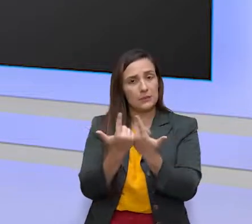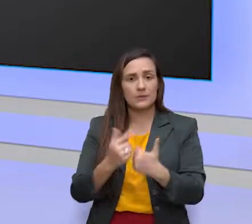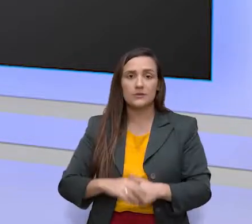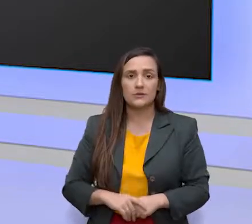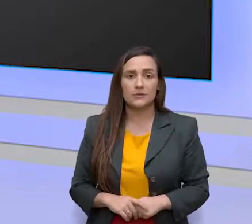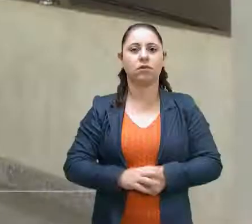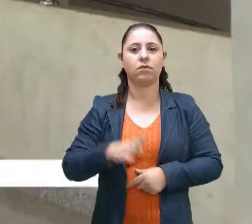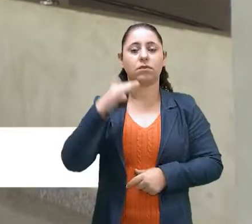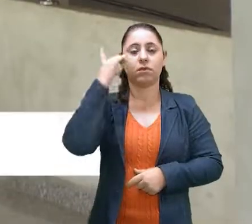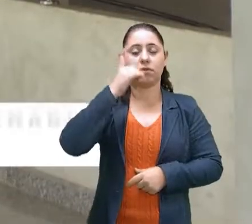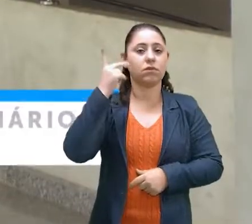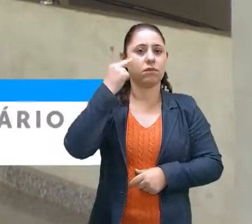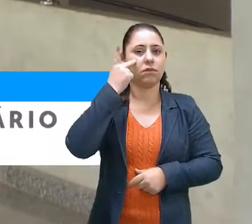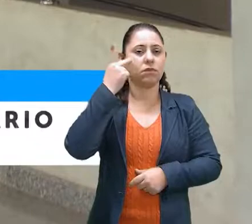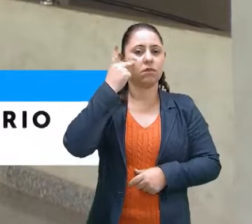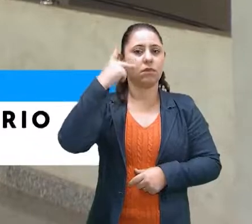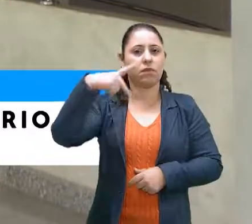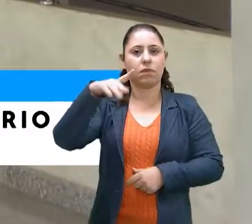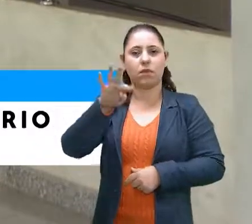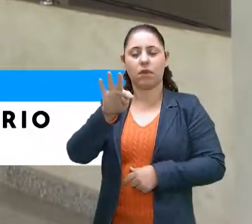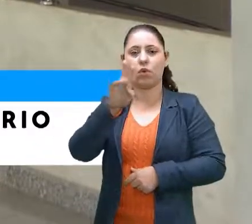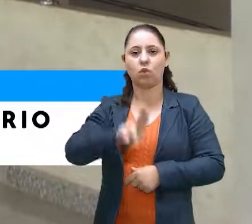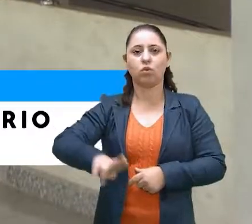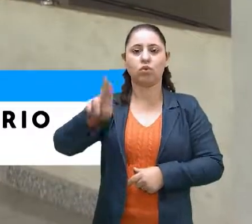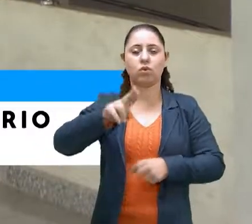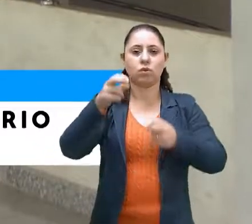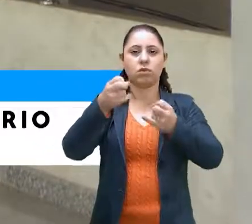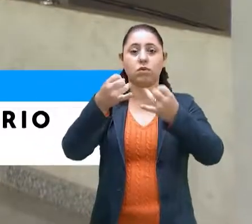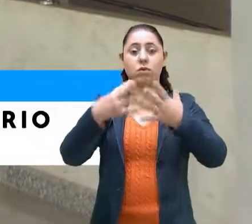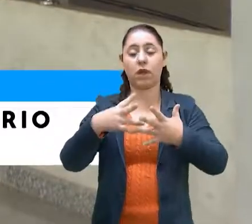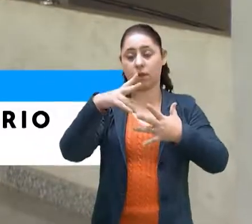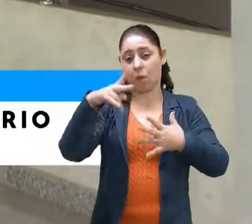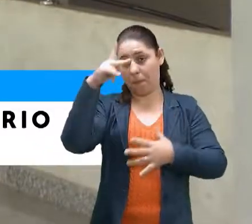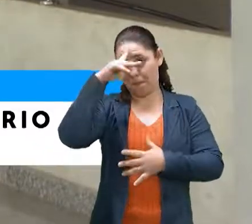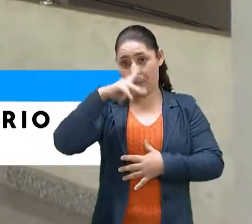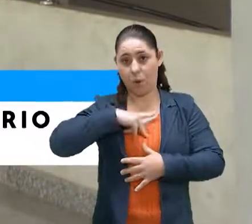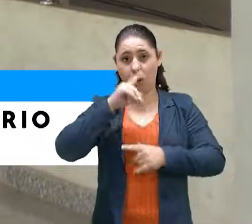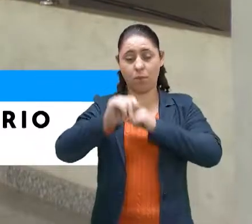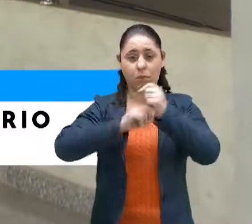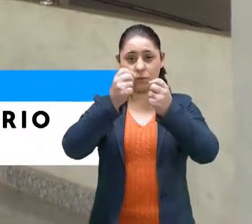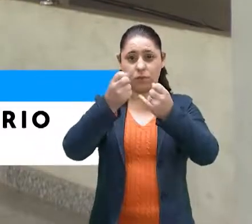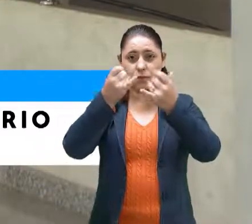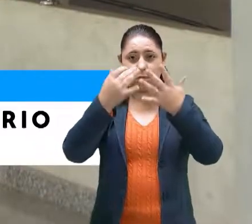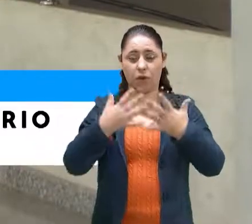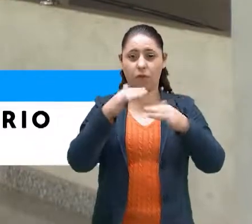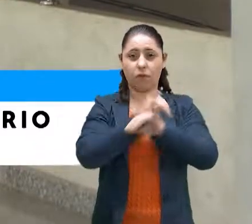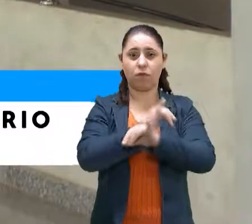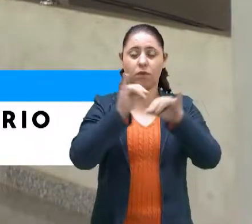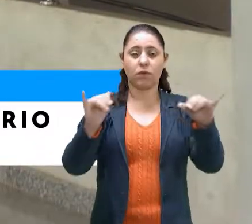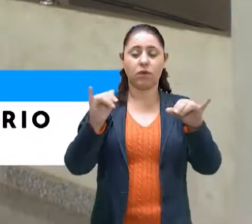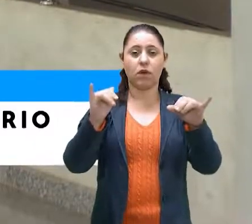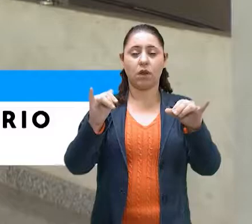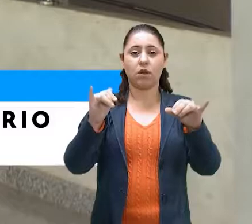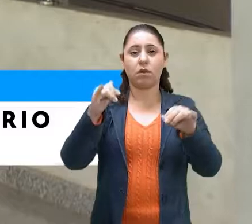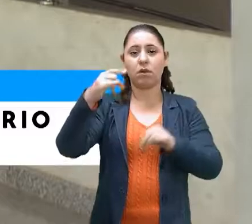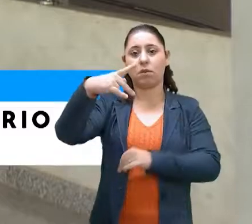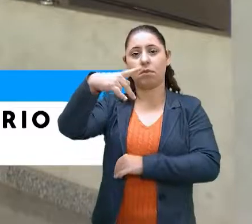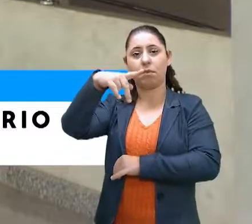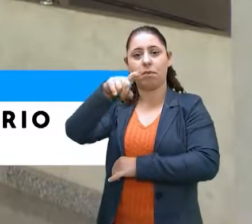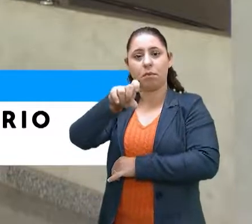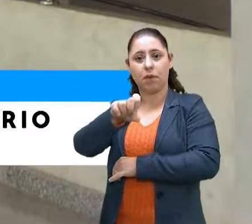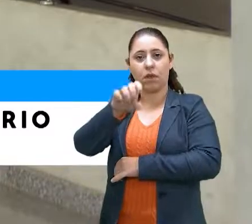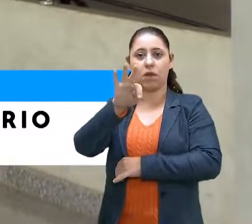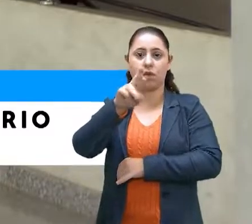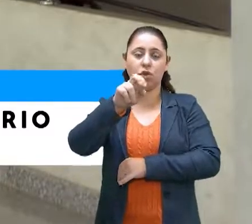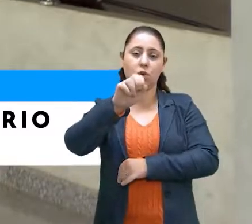na Alemes. O deputado Pedro Kemp, do PT, utilizou as explicações pessoais para falar a respeito do anúncio da